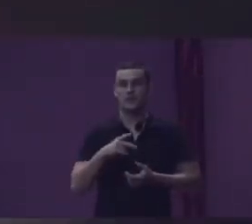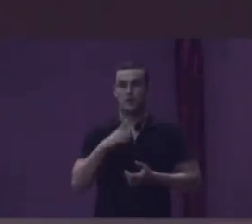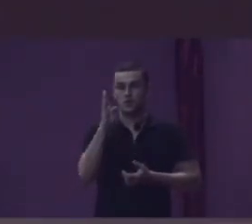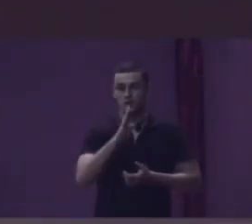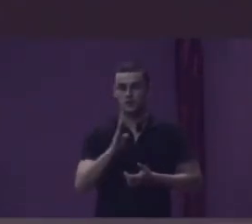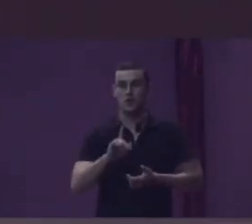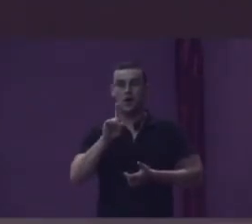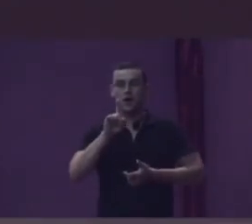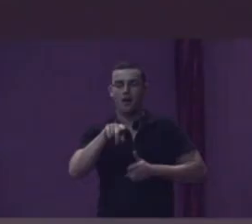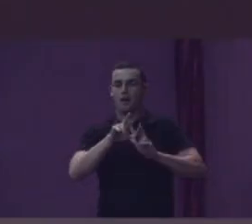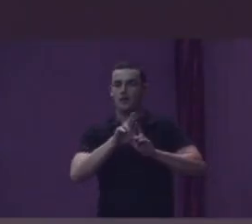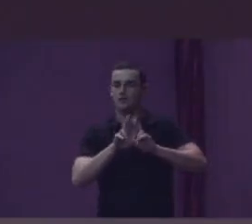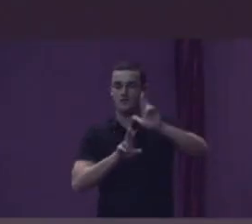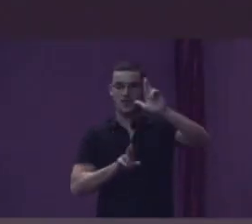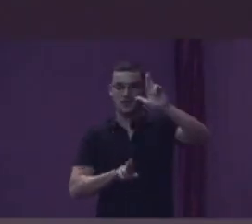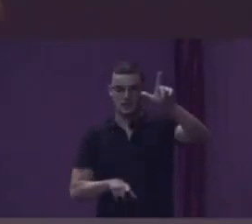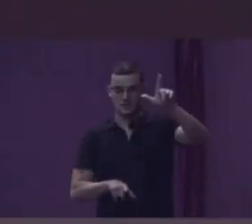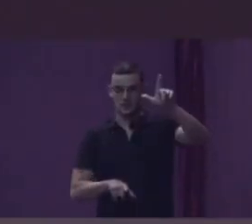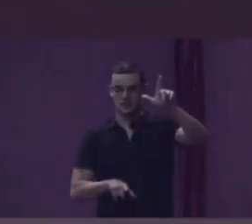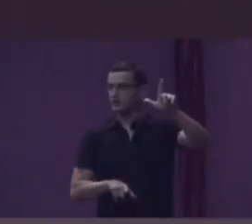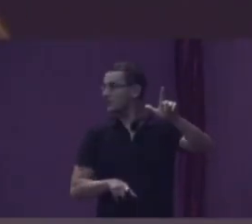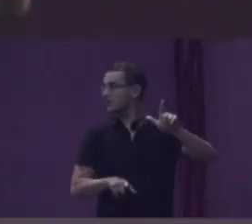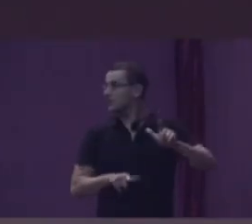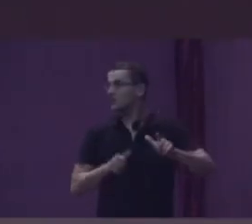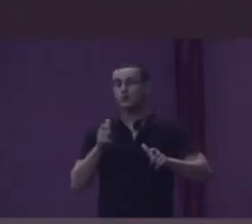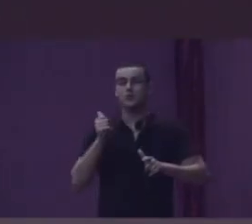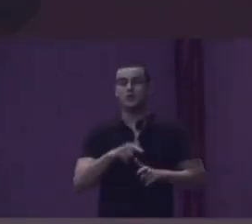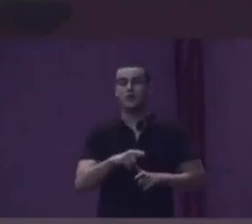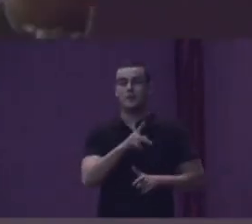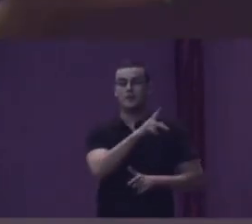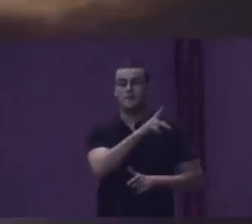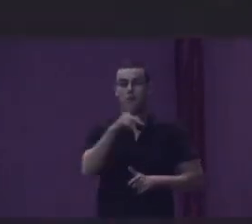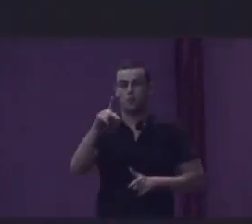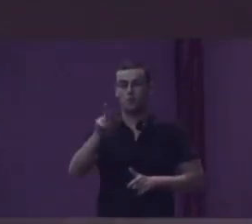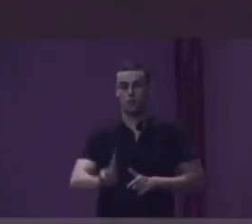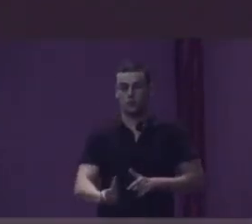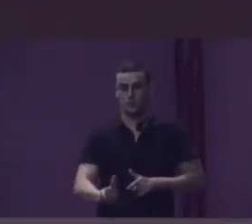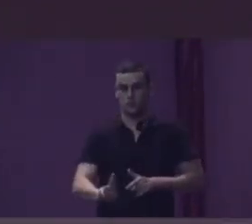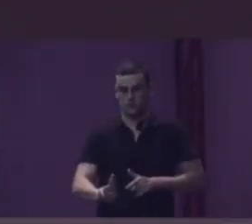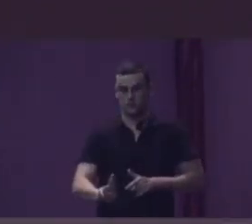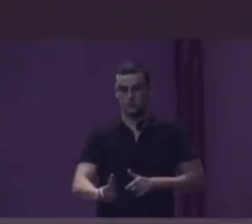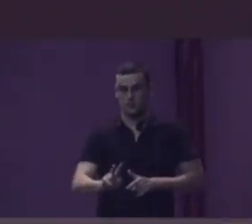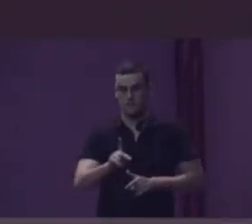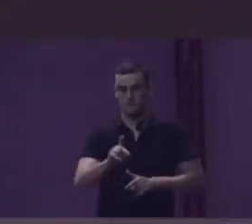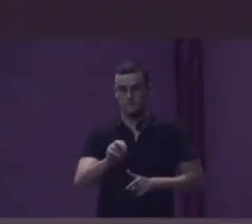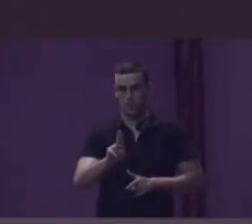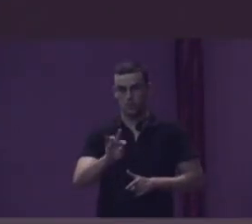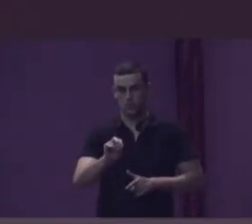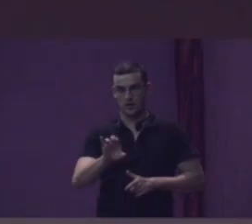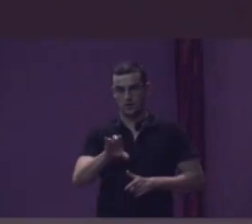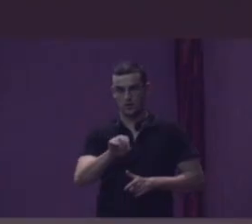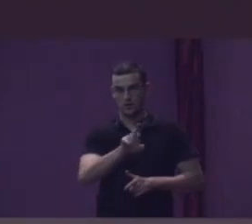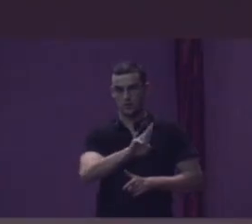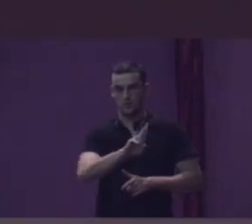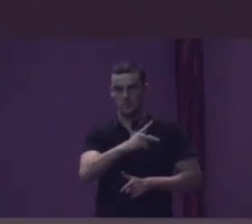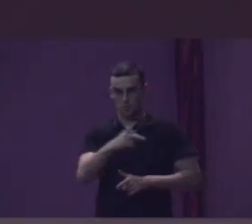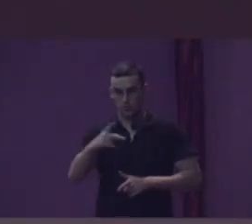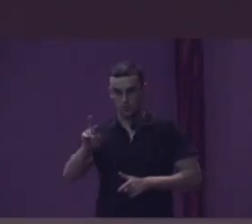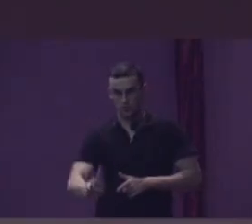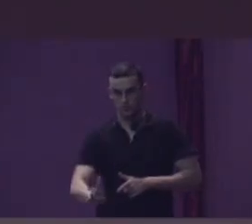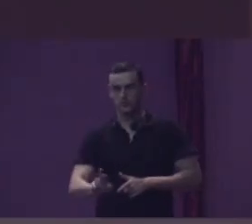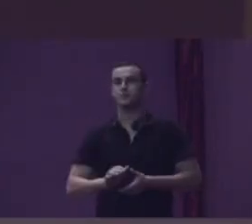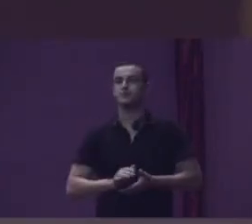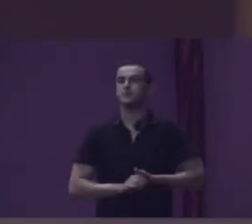que risco obstétrico no Porto Rico, que risco obstétrico no Malawi, no Sierra Leone,